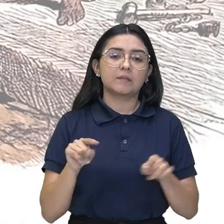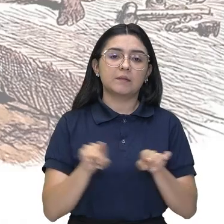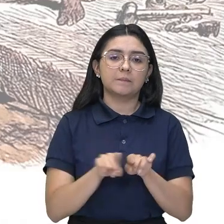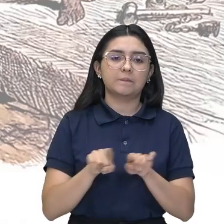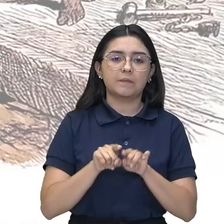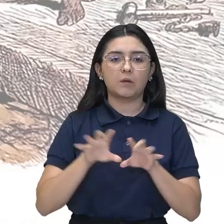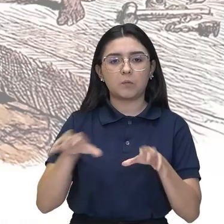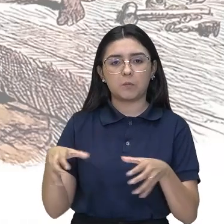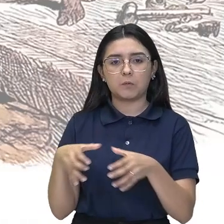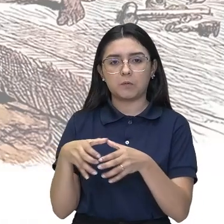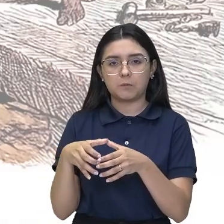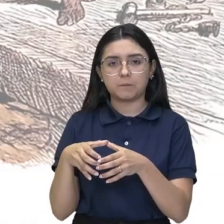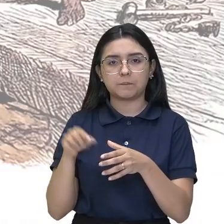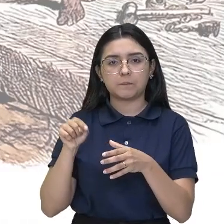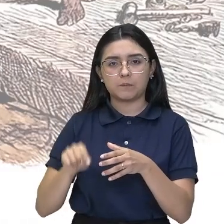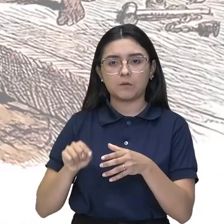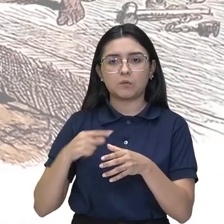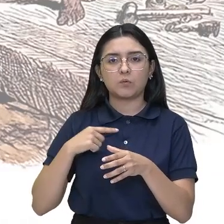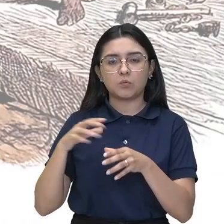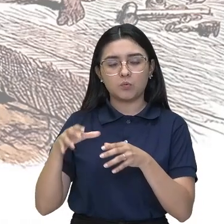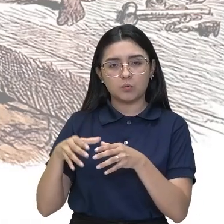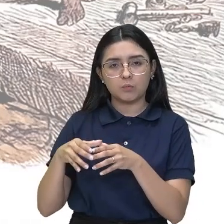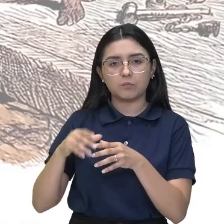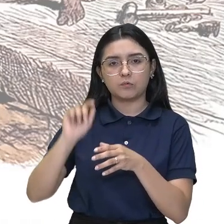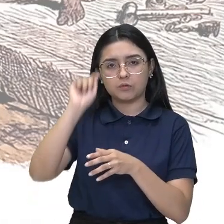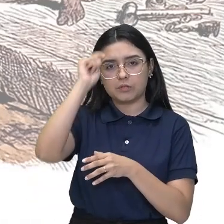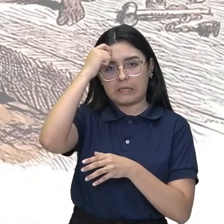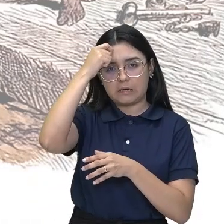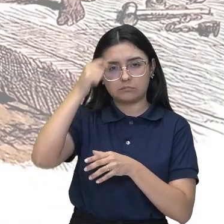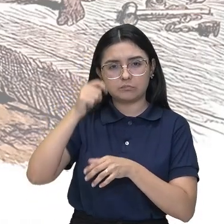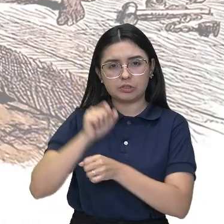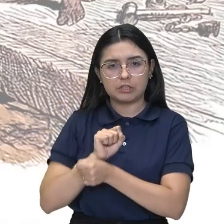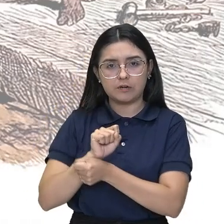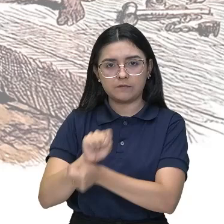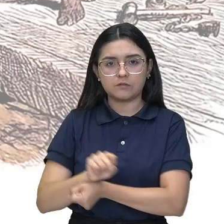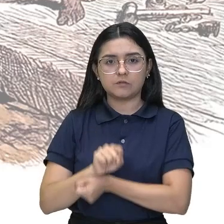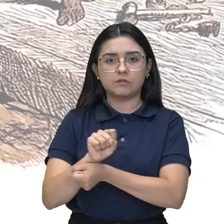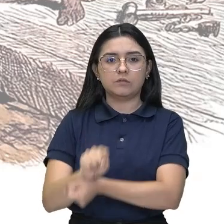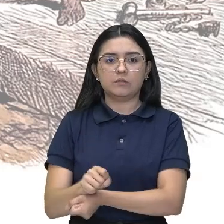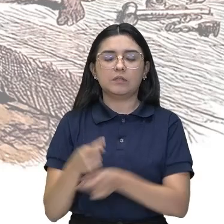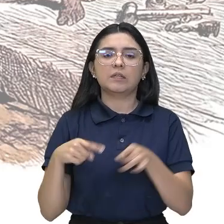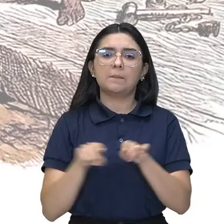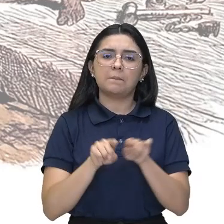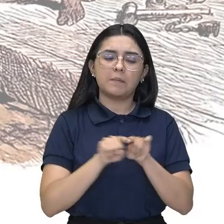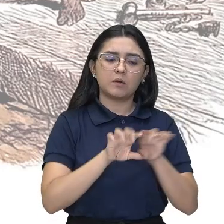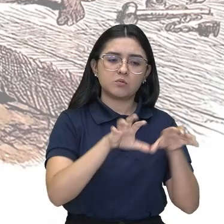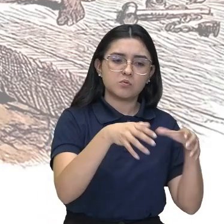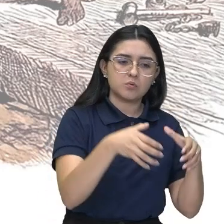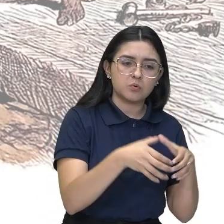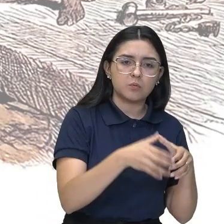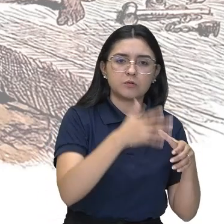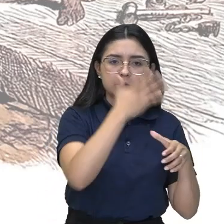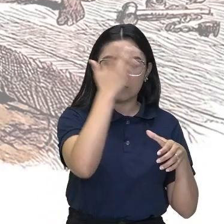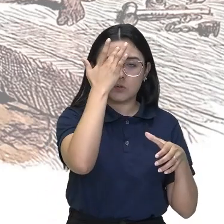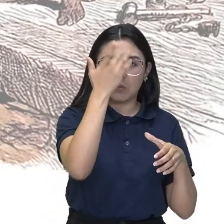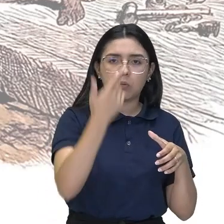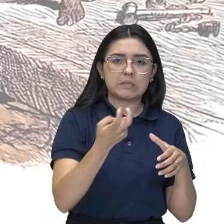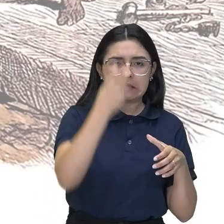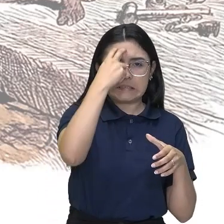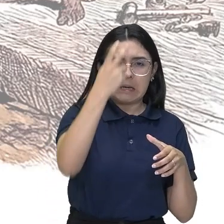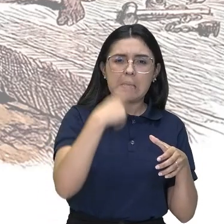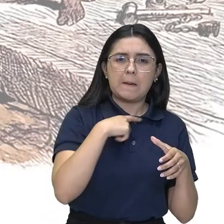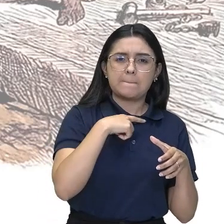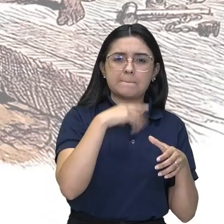dos próprios negros escravizados e de pessoas intelectuais, padres,